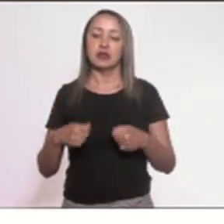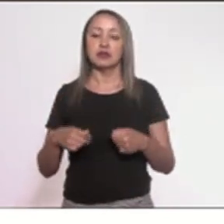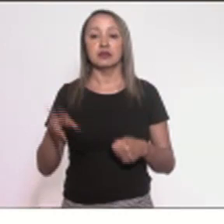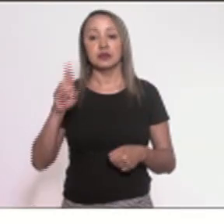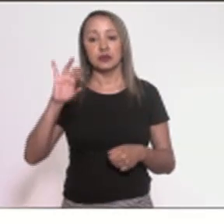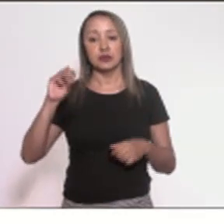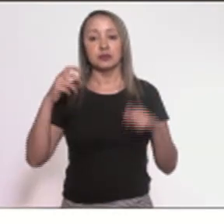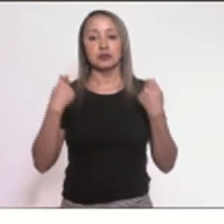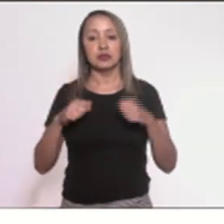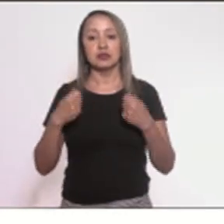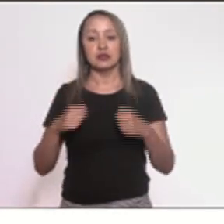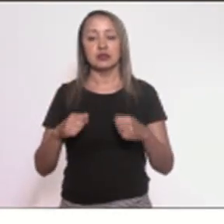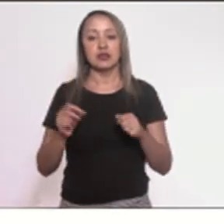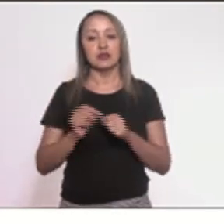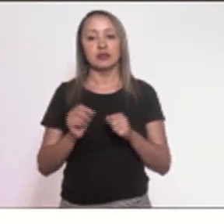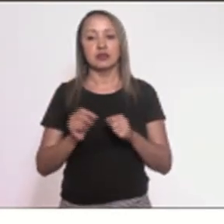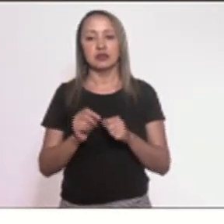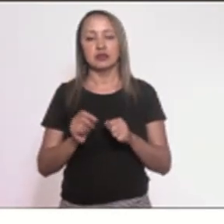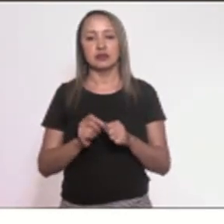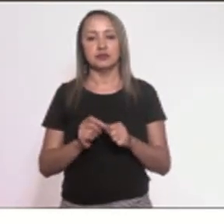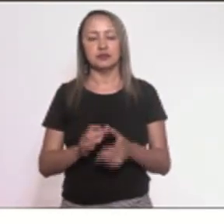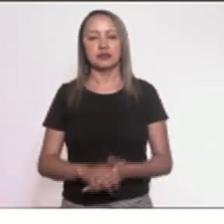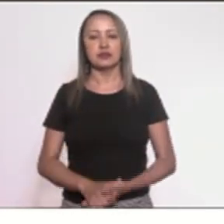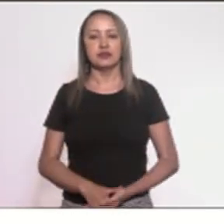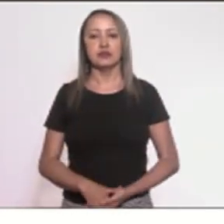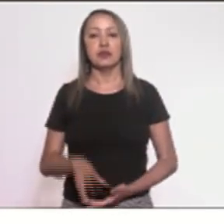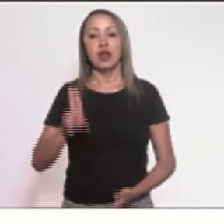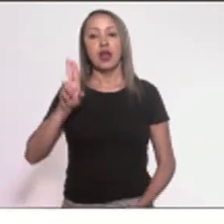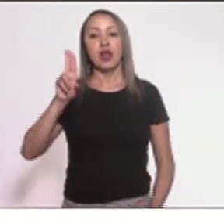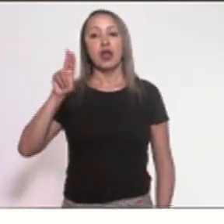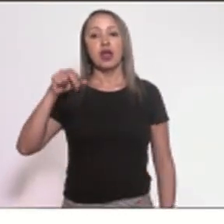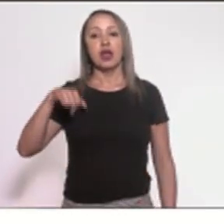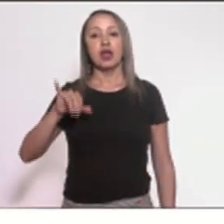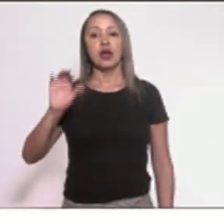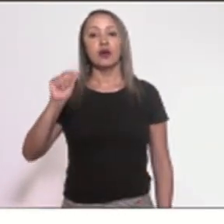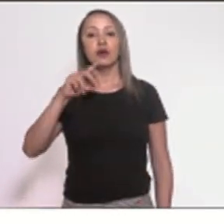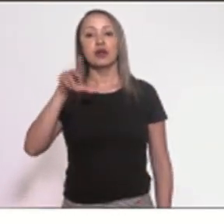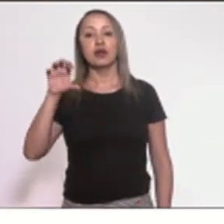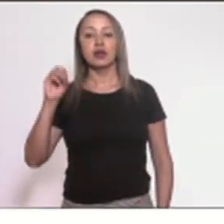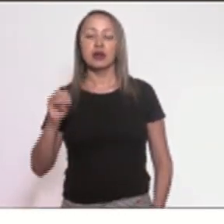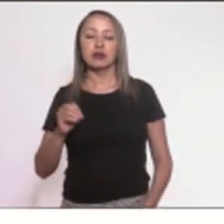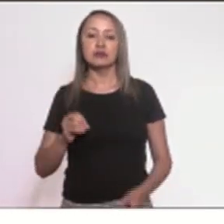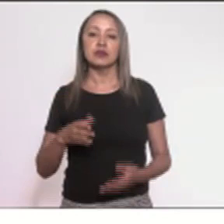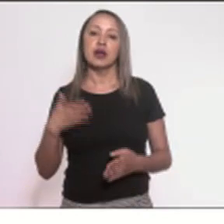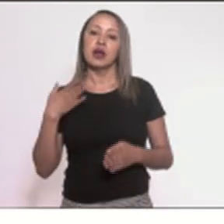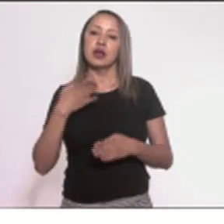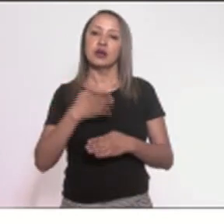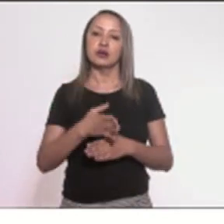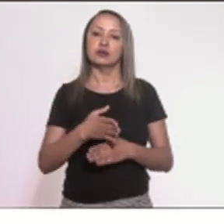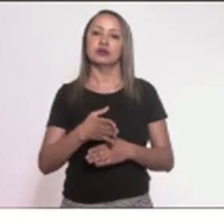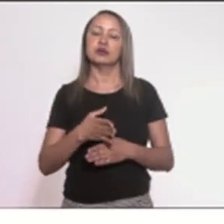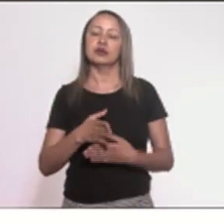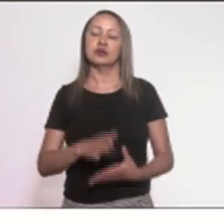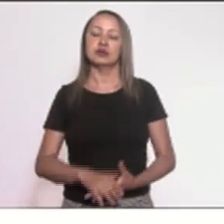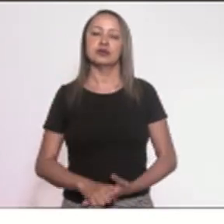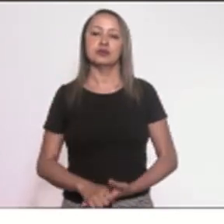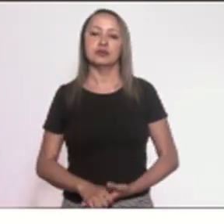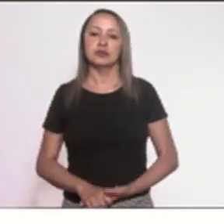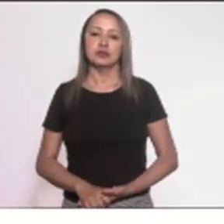E a União entrou unicamente com a